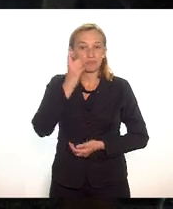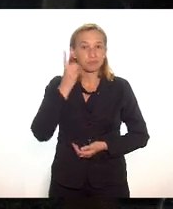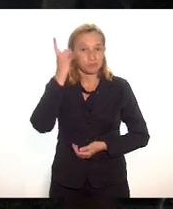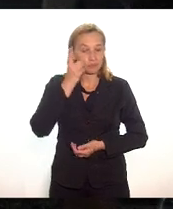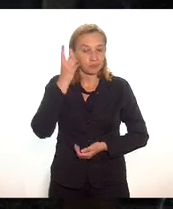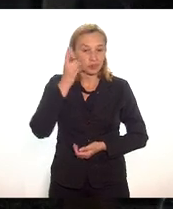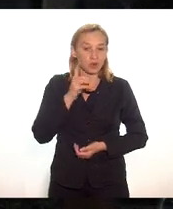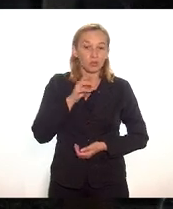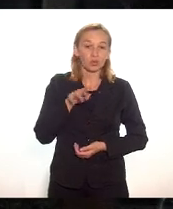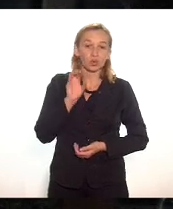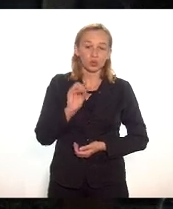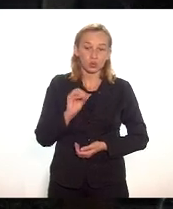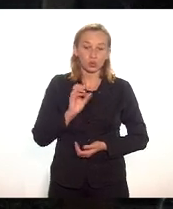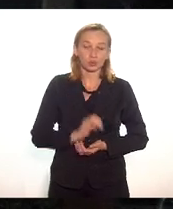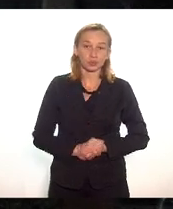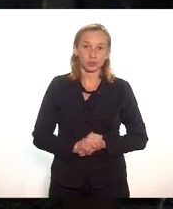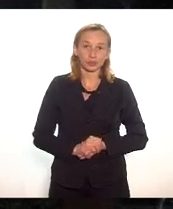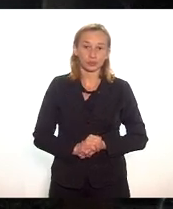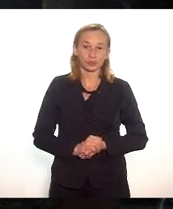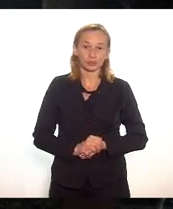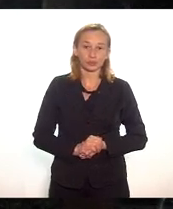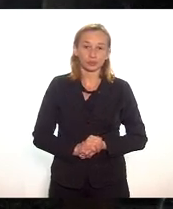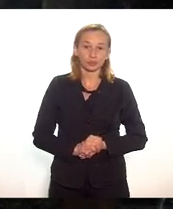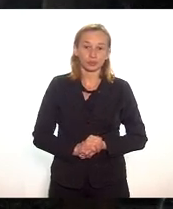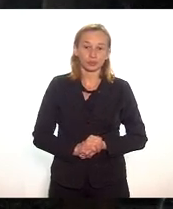Deputado Bruno Dauaire.